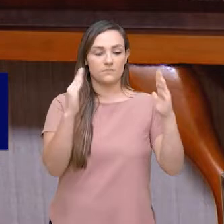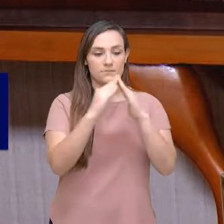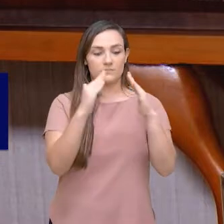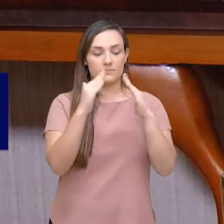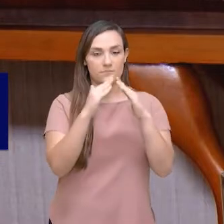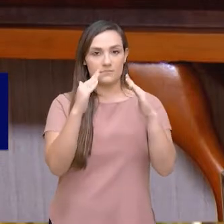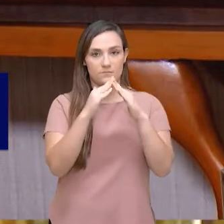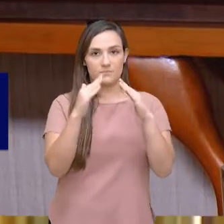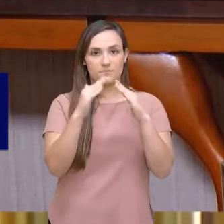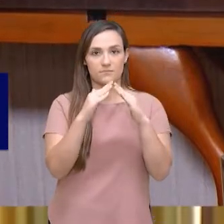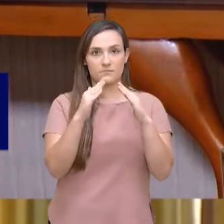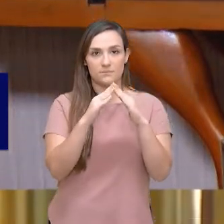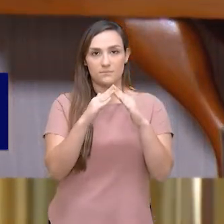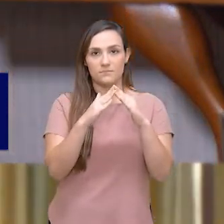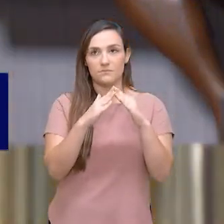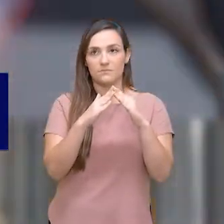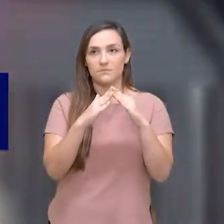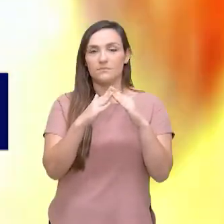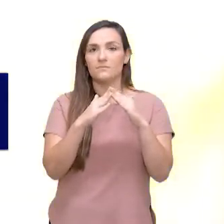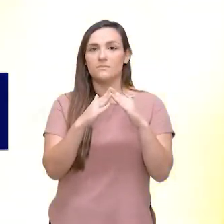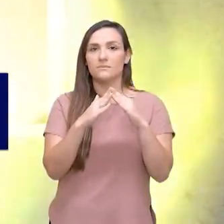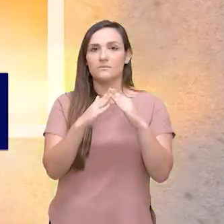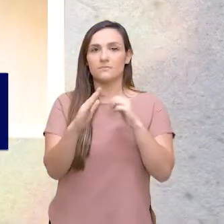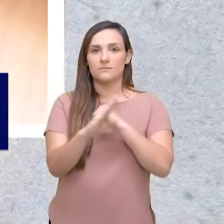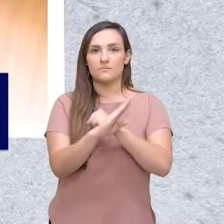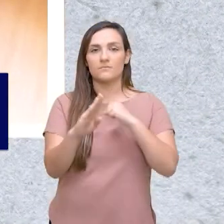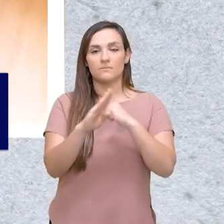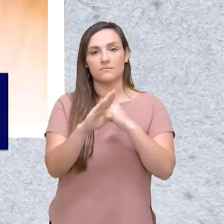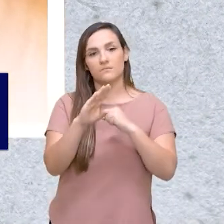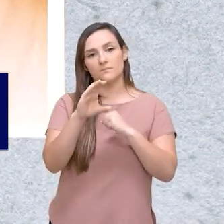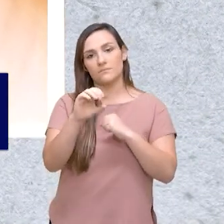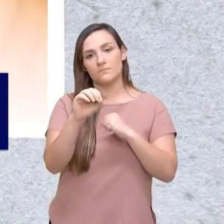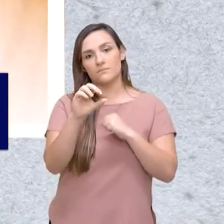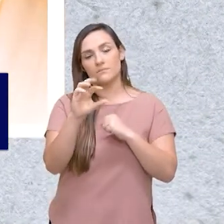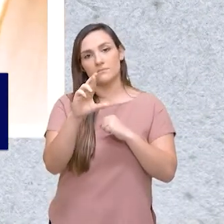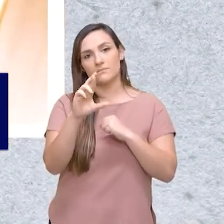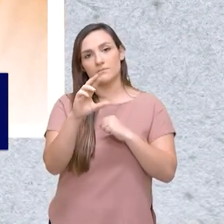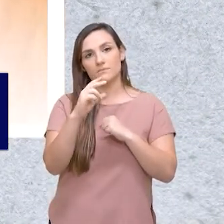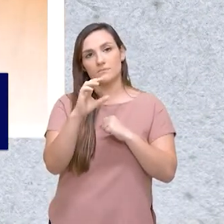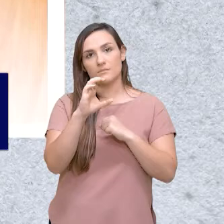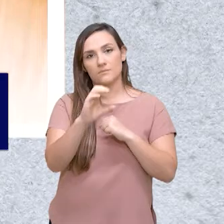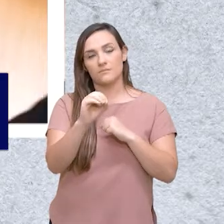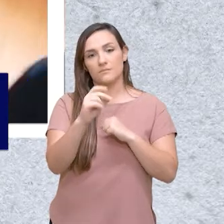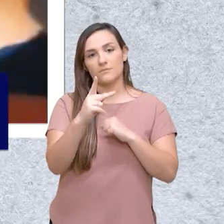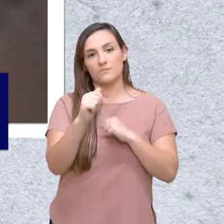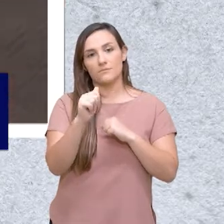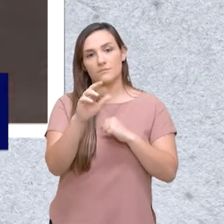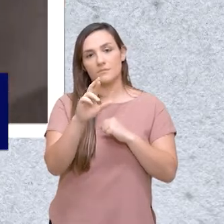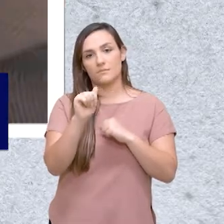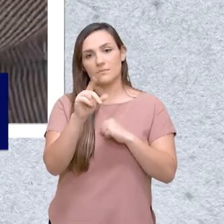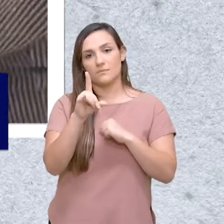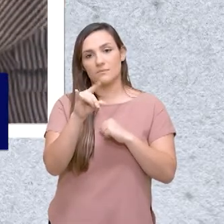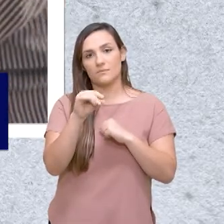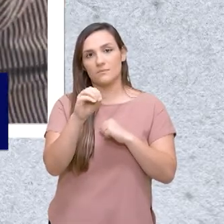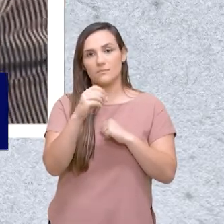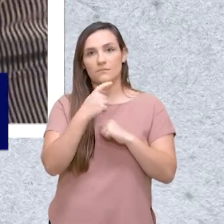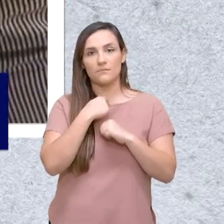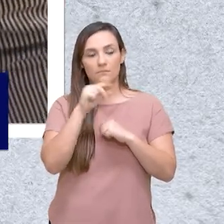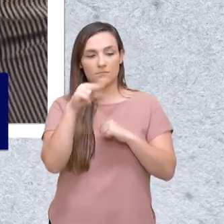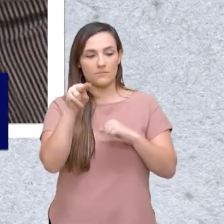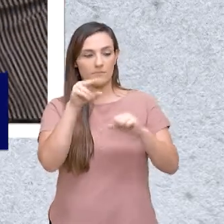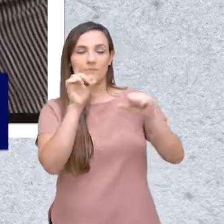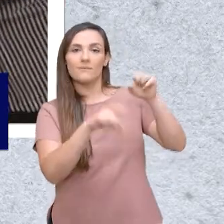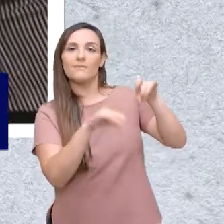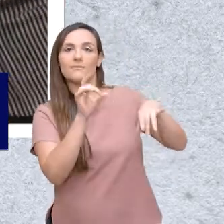um funcionário meu vivia lá na Copa Rádio, eu transformei aquilo no depósito das minhas coisas. Das